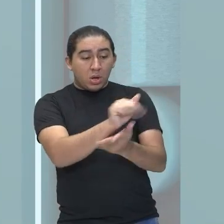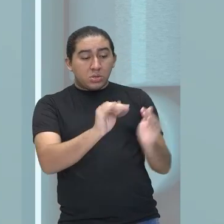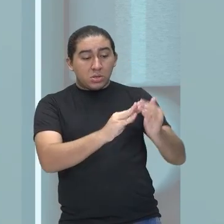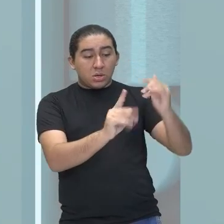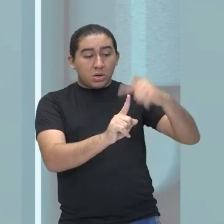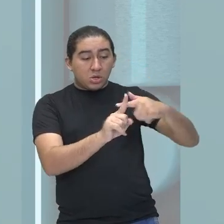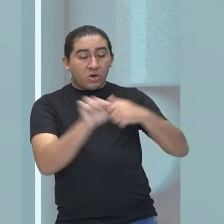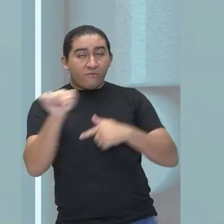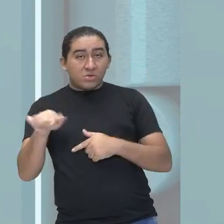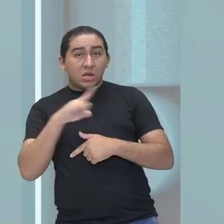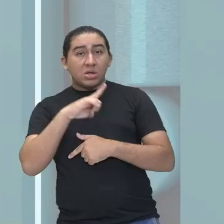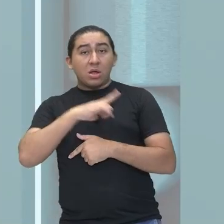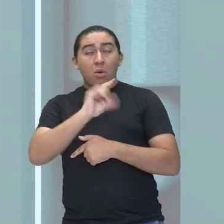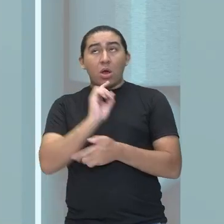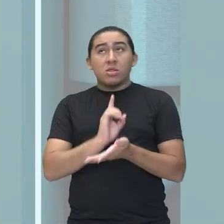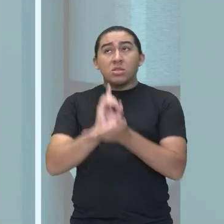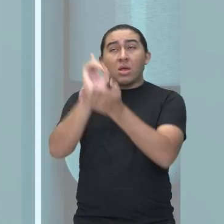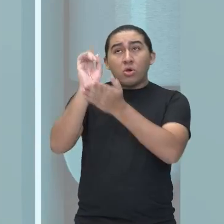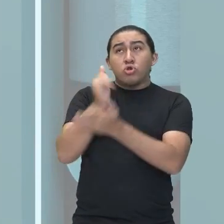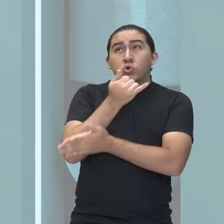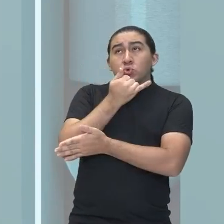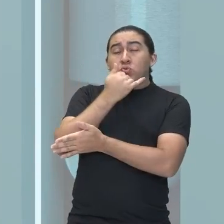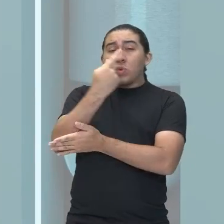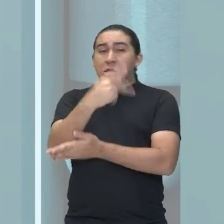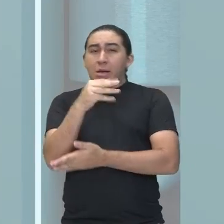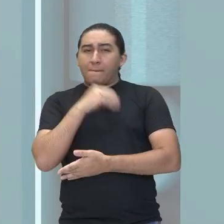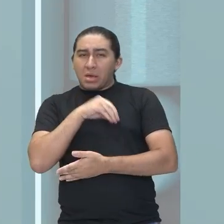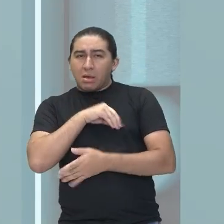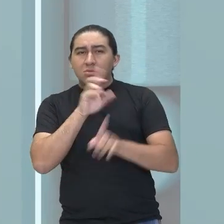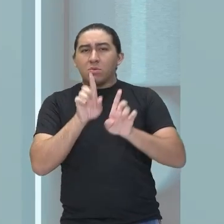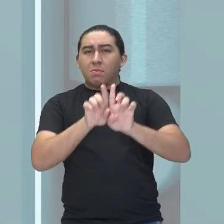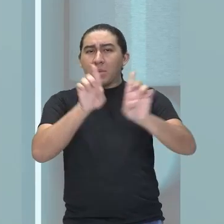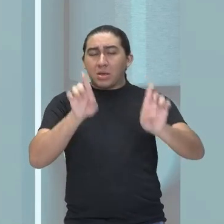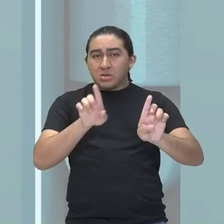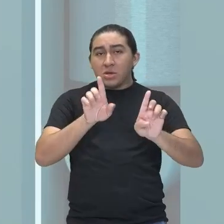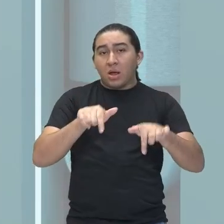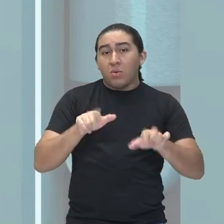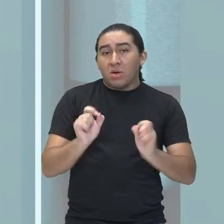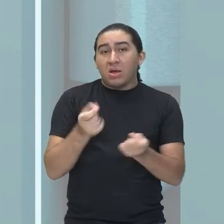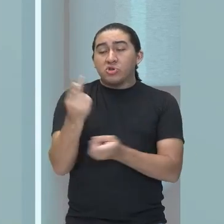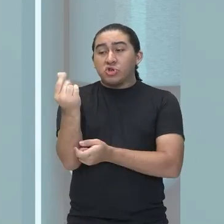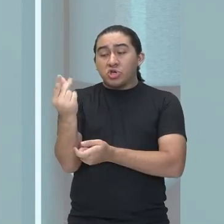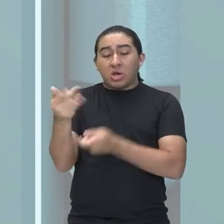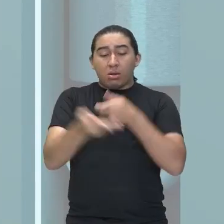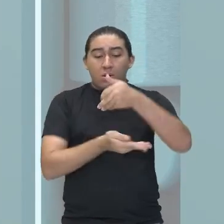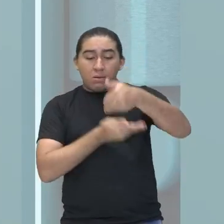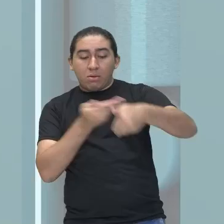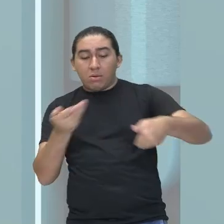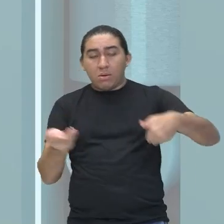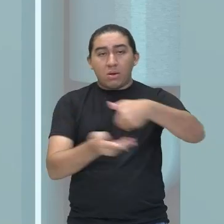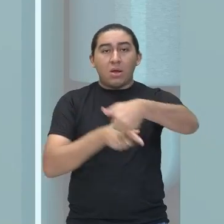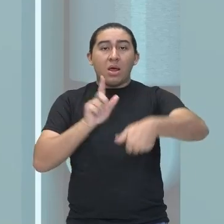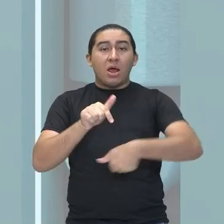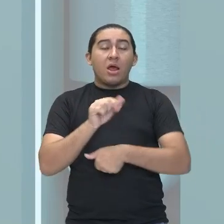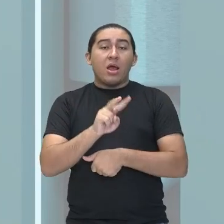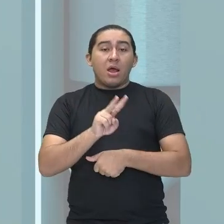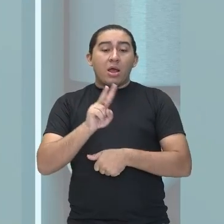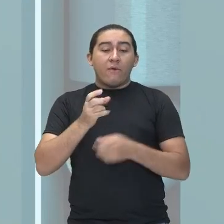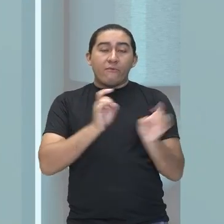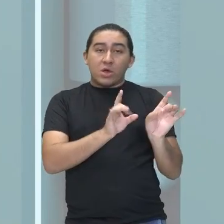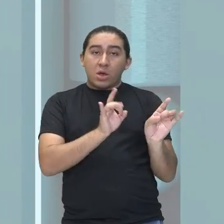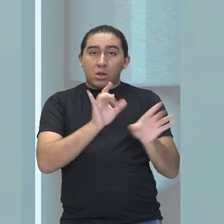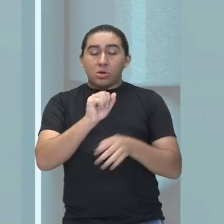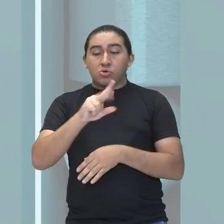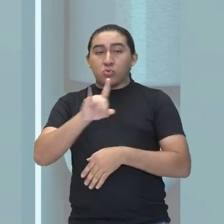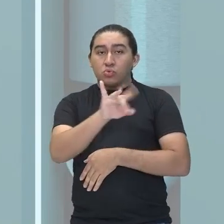vai ser perdoado dos seus pecados. É perdoar pecados em troca de dinheiro, chama-se venda de indulto.